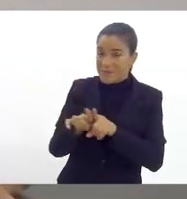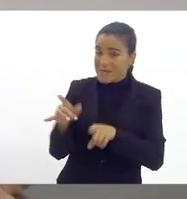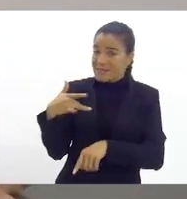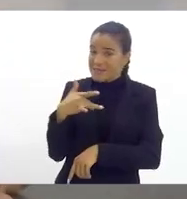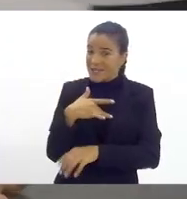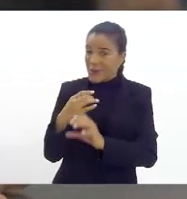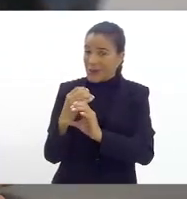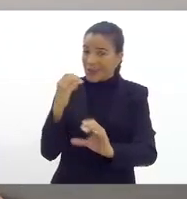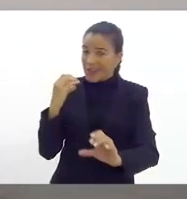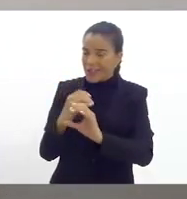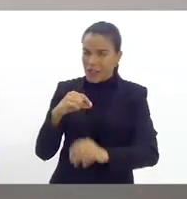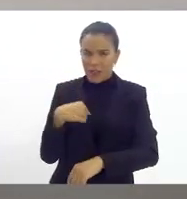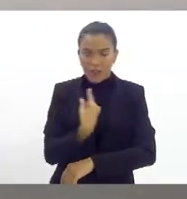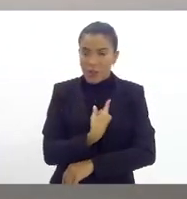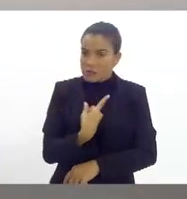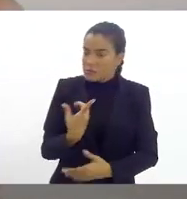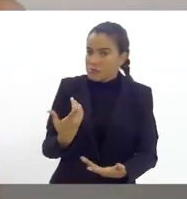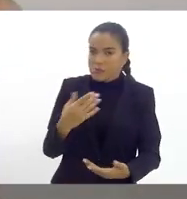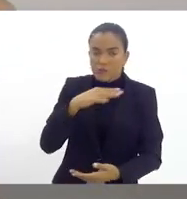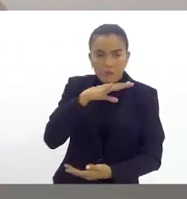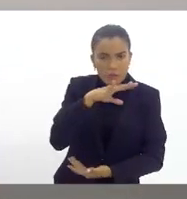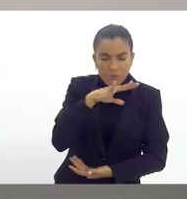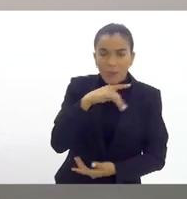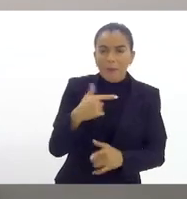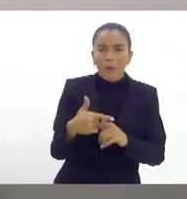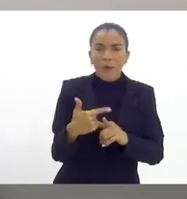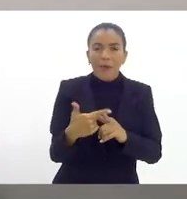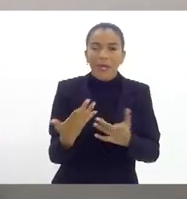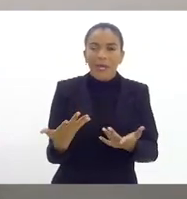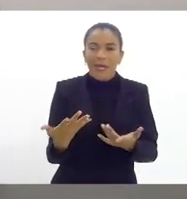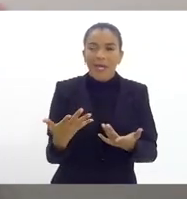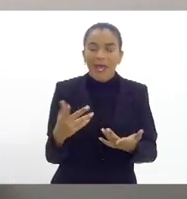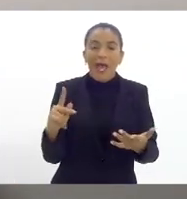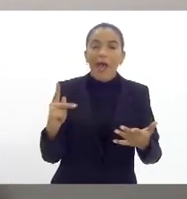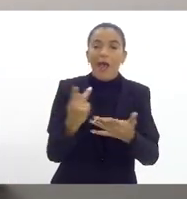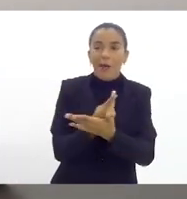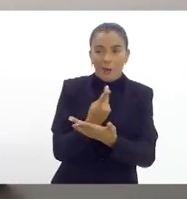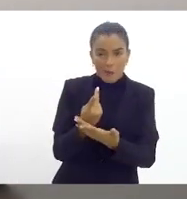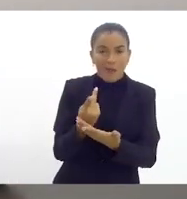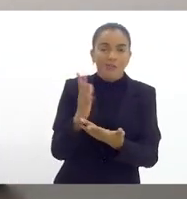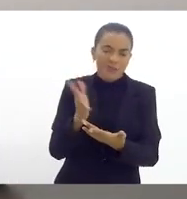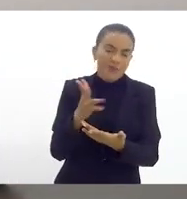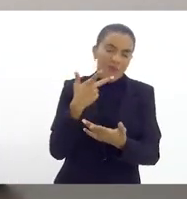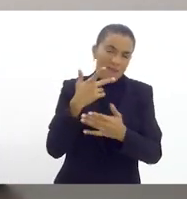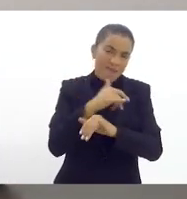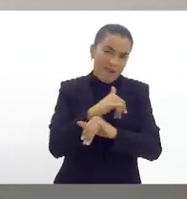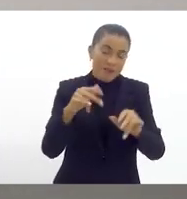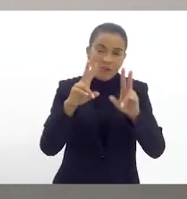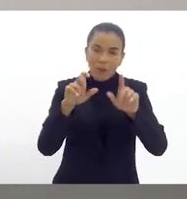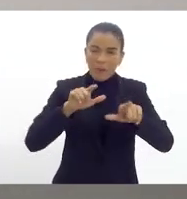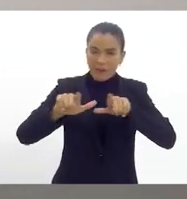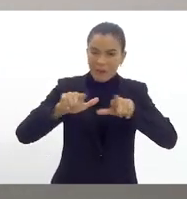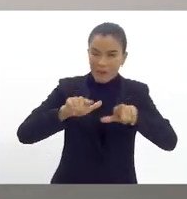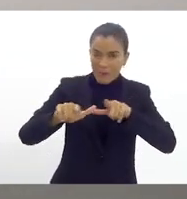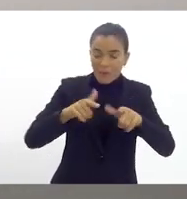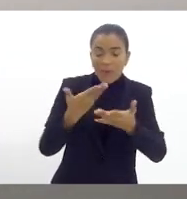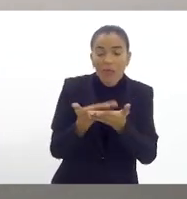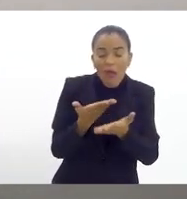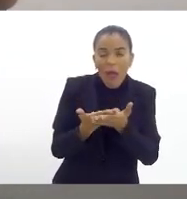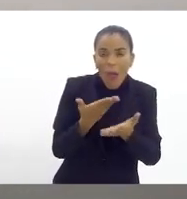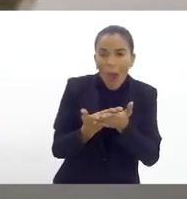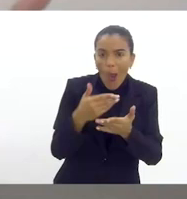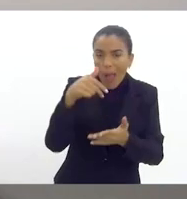engenharia isso para nós é extremamente ruim porque você acontece isso que a gente já foi colocado aqui sobre os trabalhadores né Você tem aulas que são